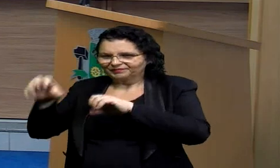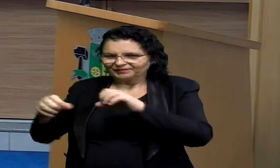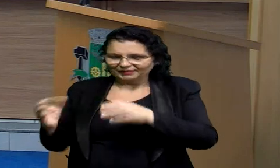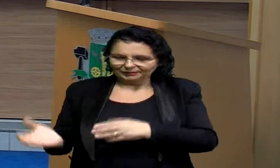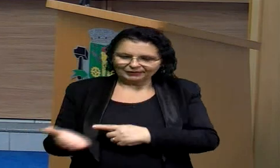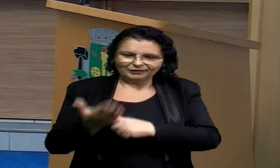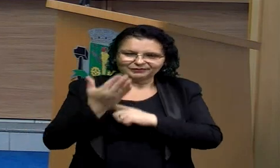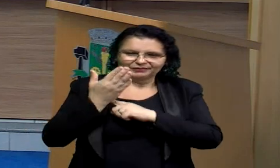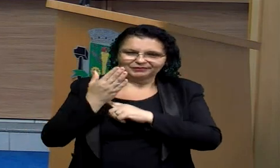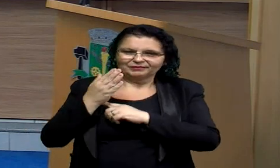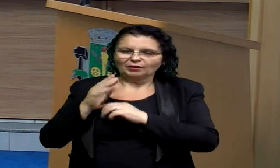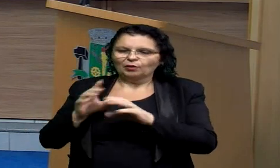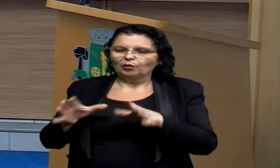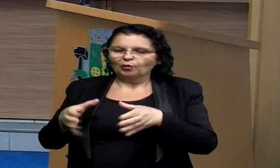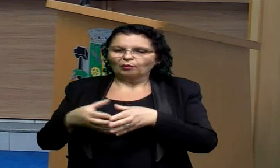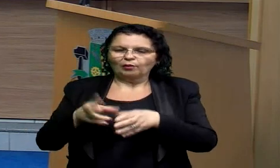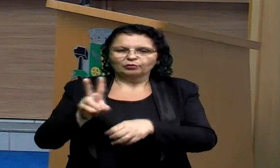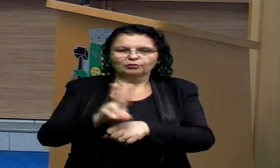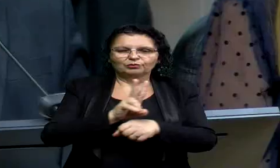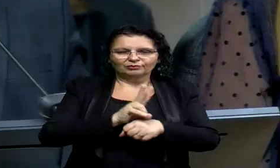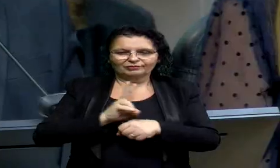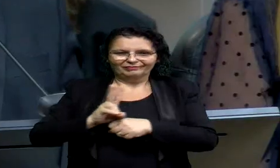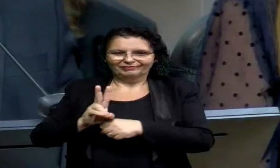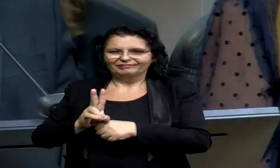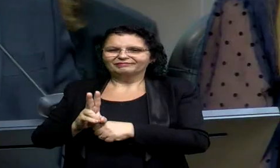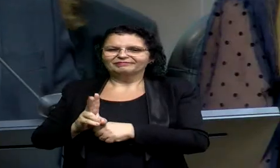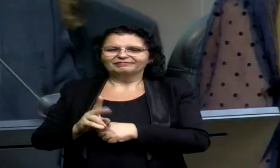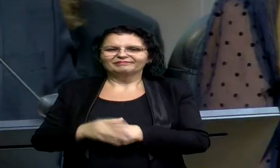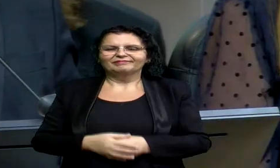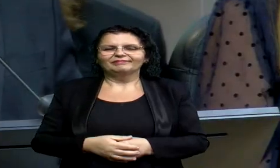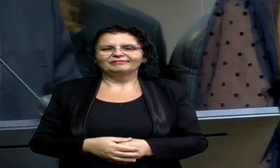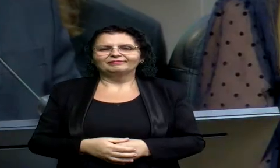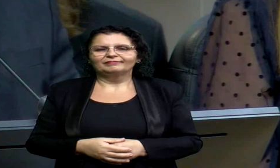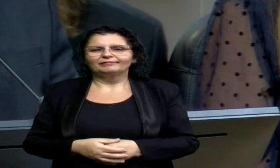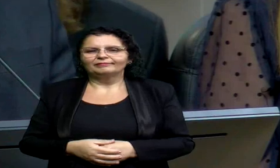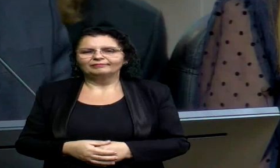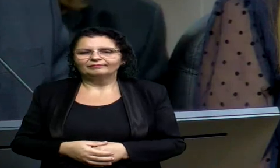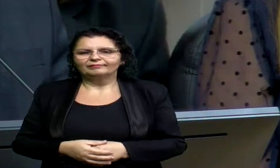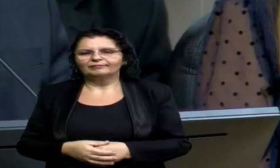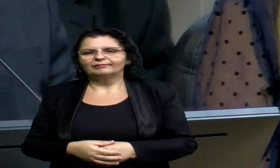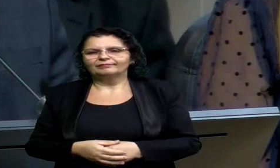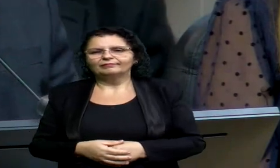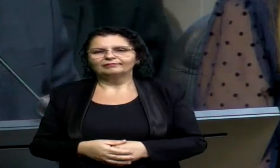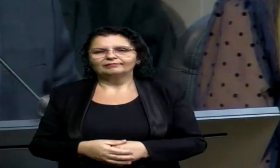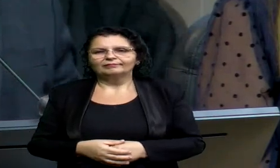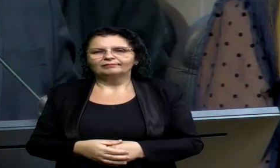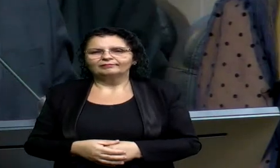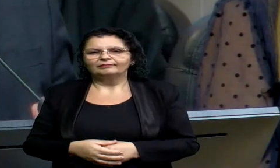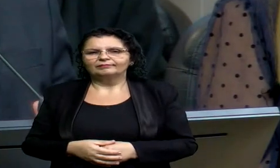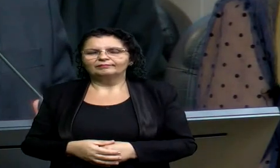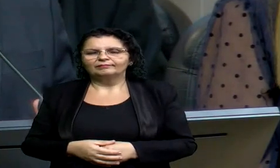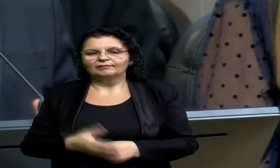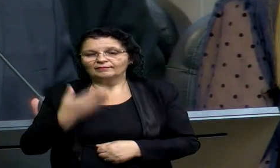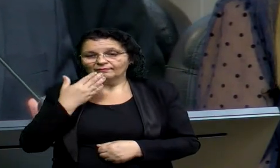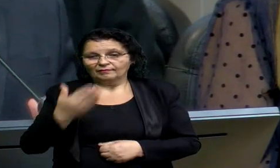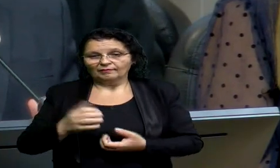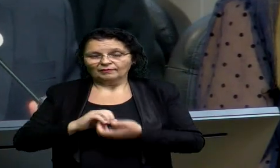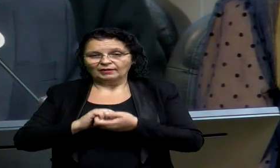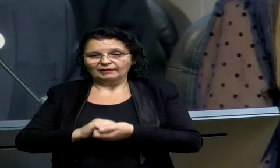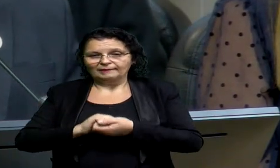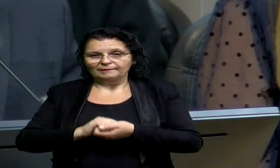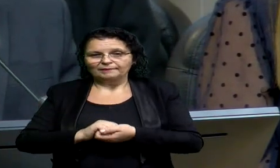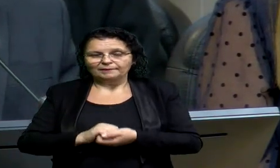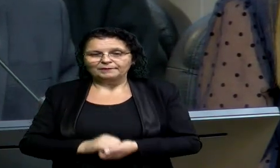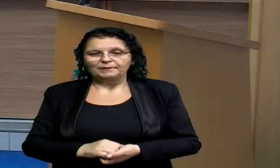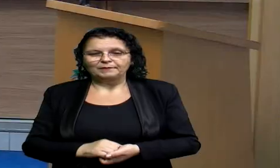ajudar lá cuidar da região lá então eu fiquei preocupado saud aqui a presença da questão